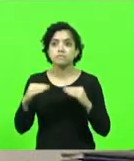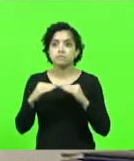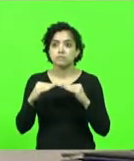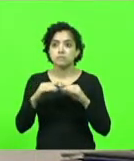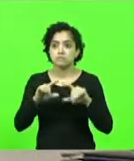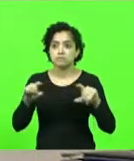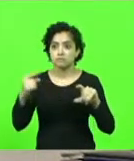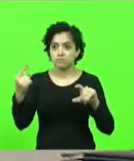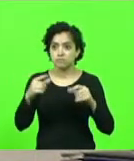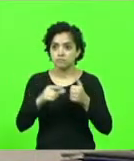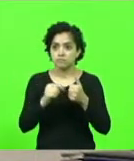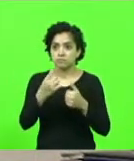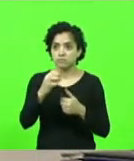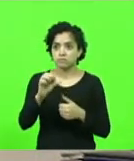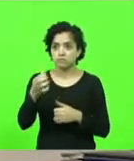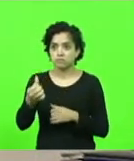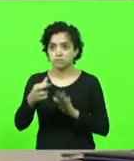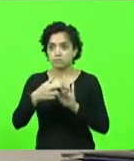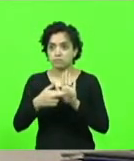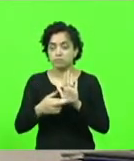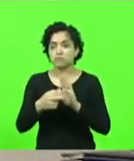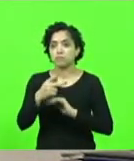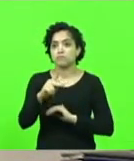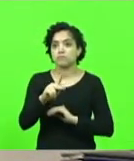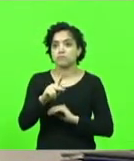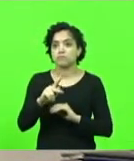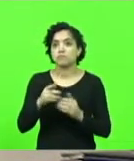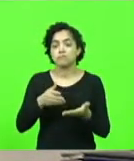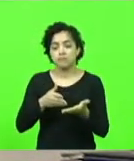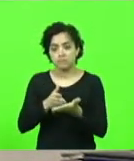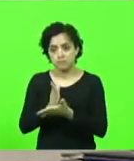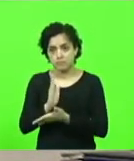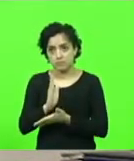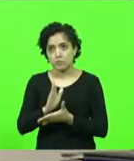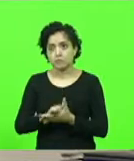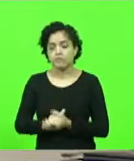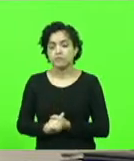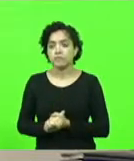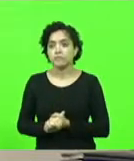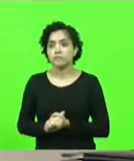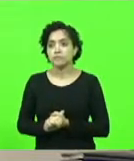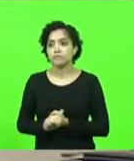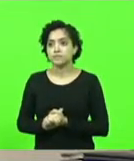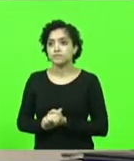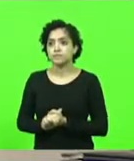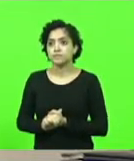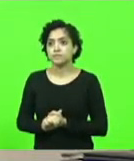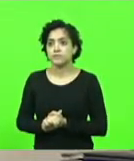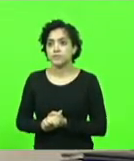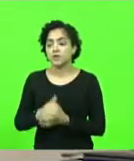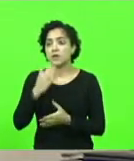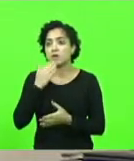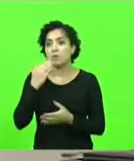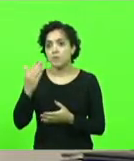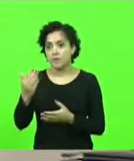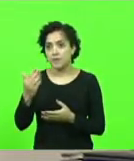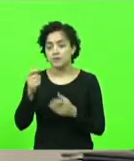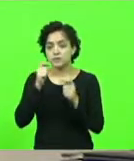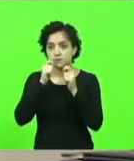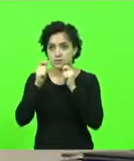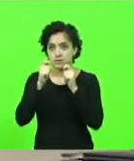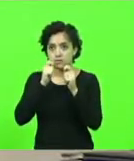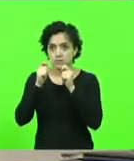parágrafo primeiro do artigo 106 do regimento interno do a ata por aprovada e solicitou à assessoria que